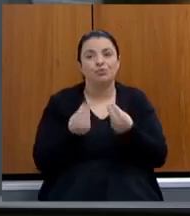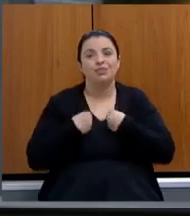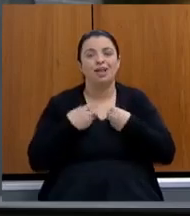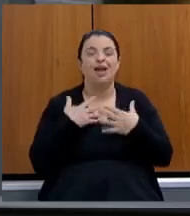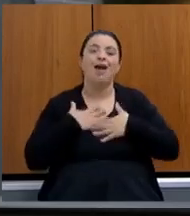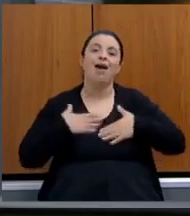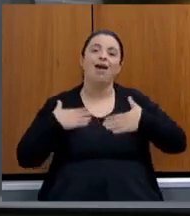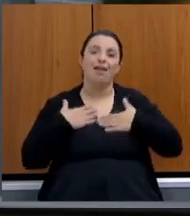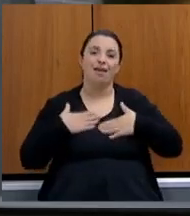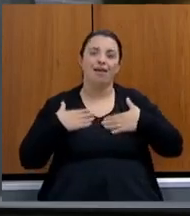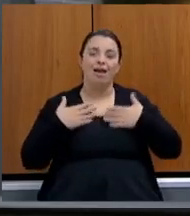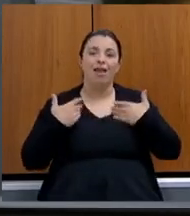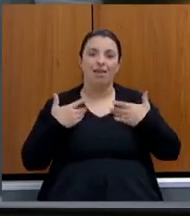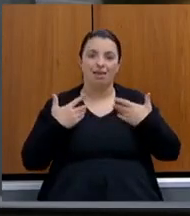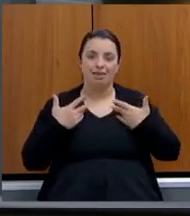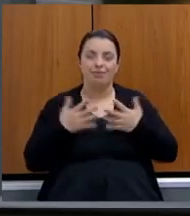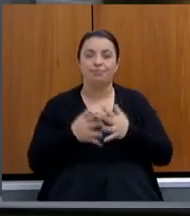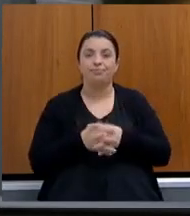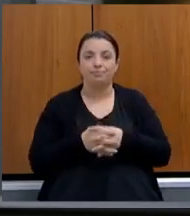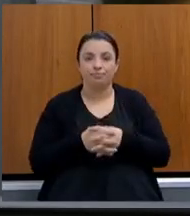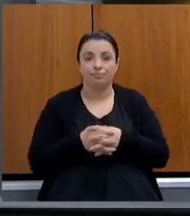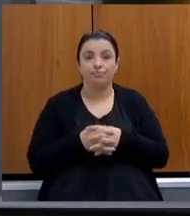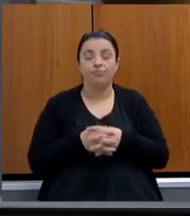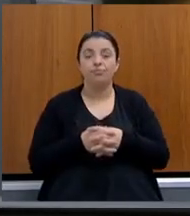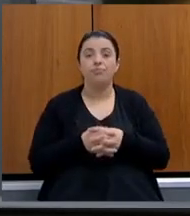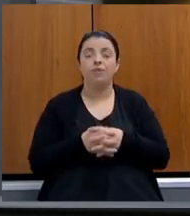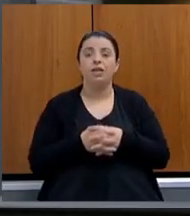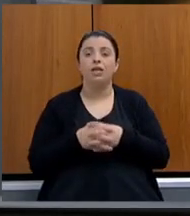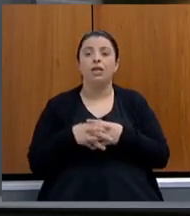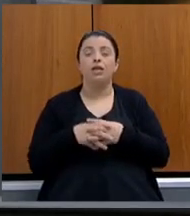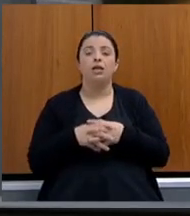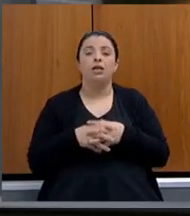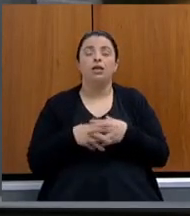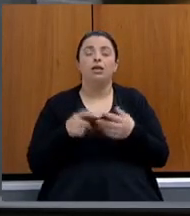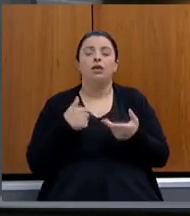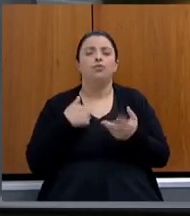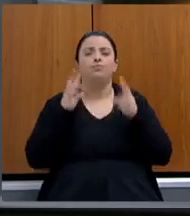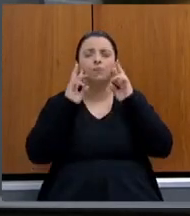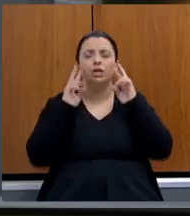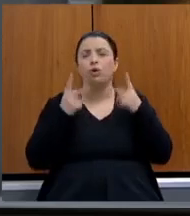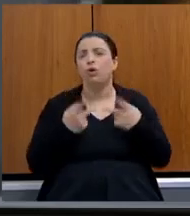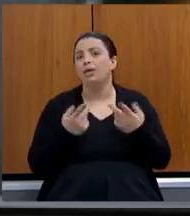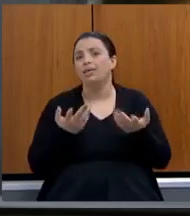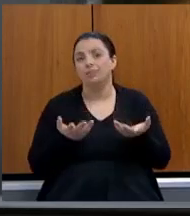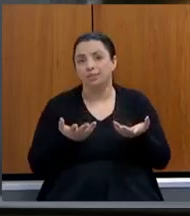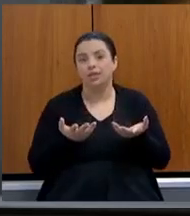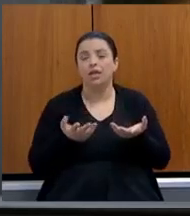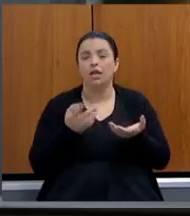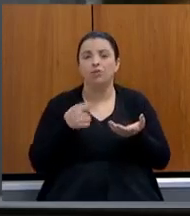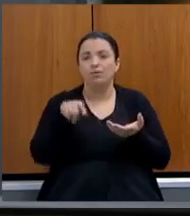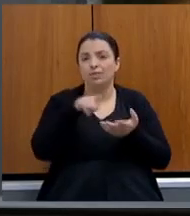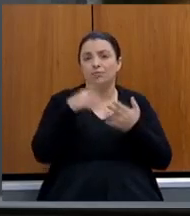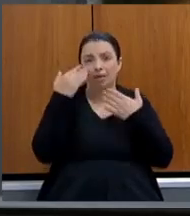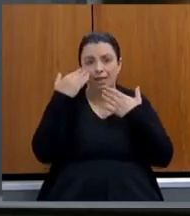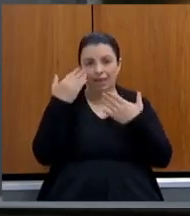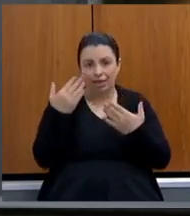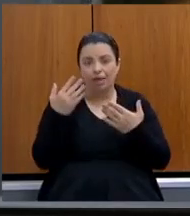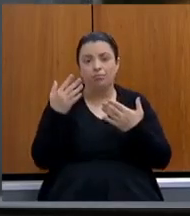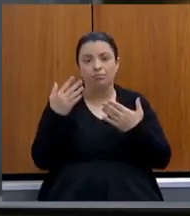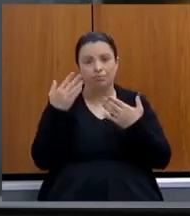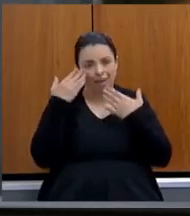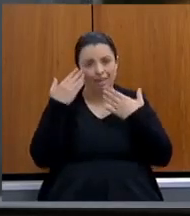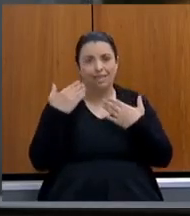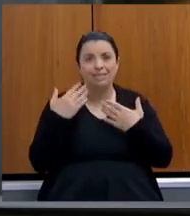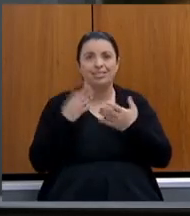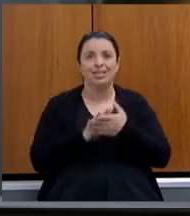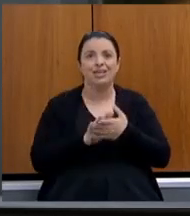grande alegria é eu eu queria vou reconhecer muito e agradeceram e o que que ela